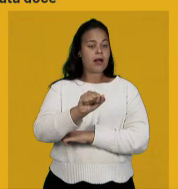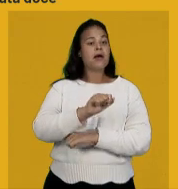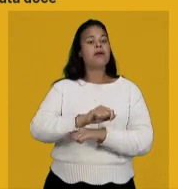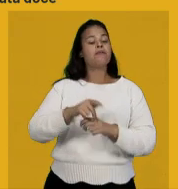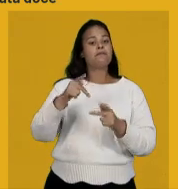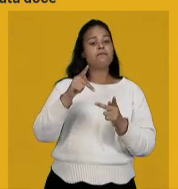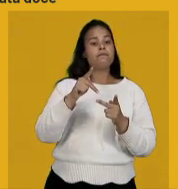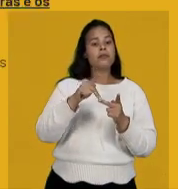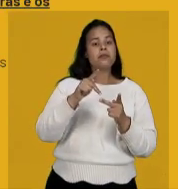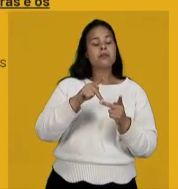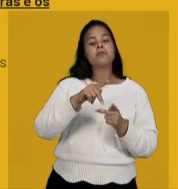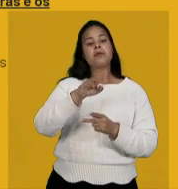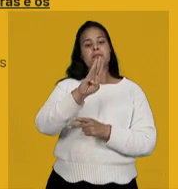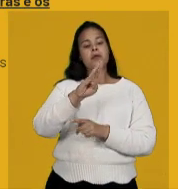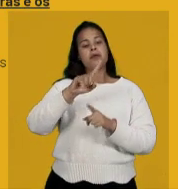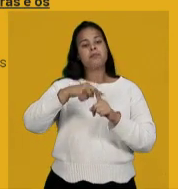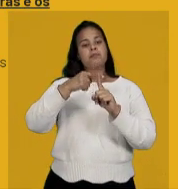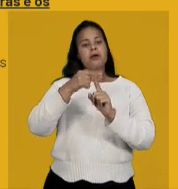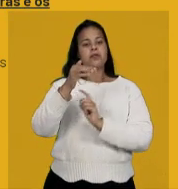as fibras.